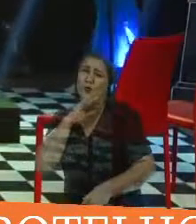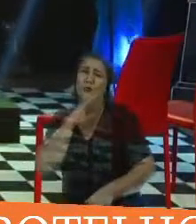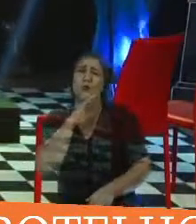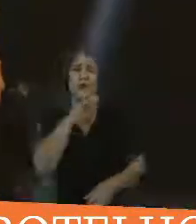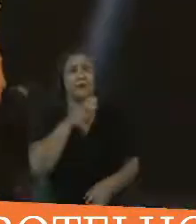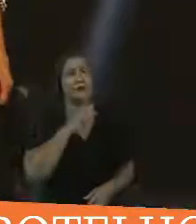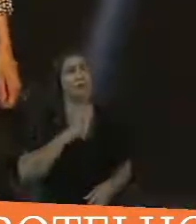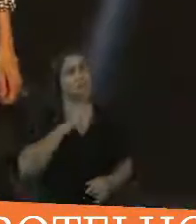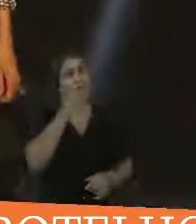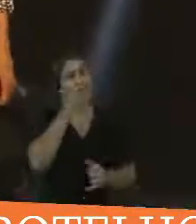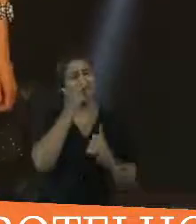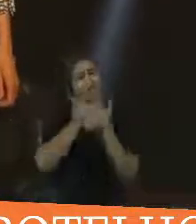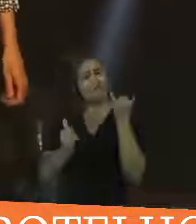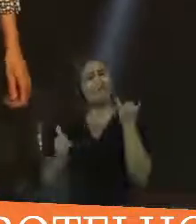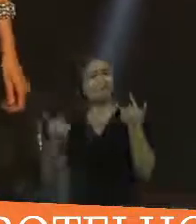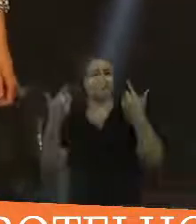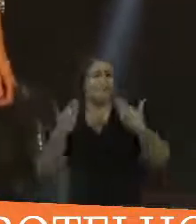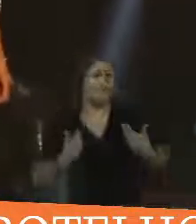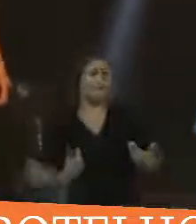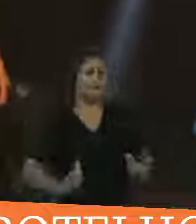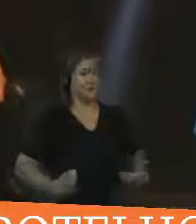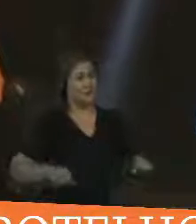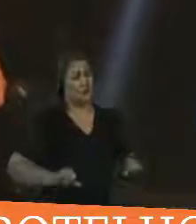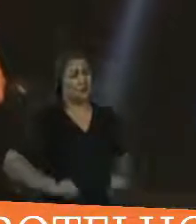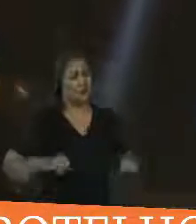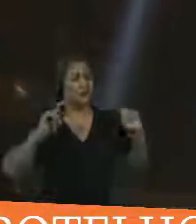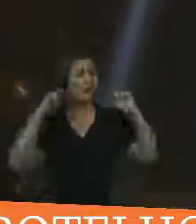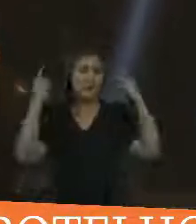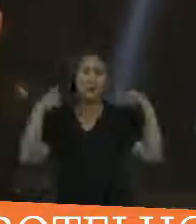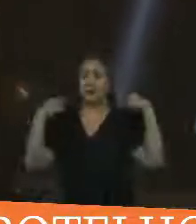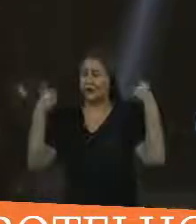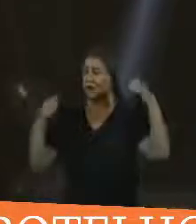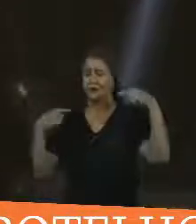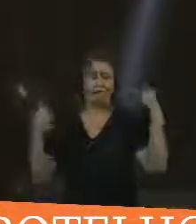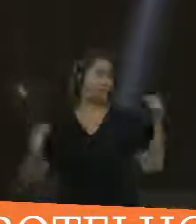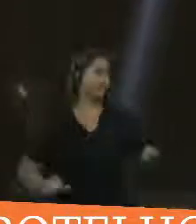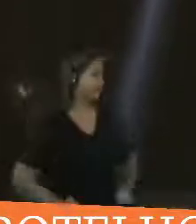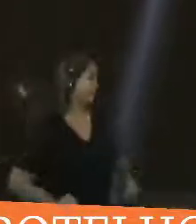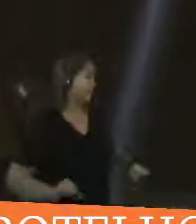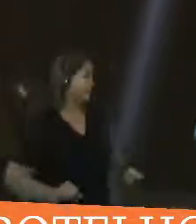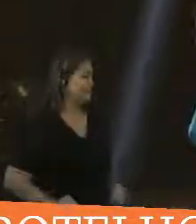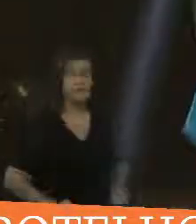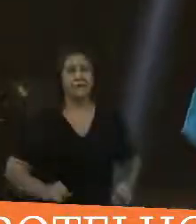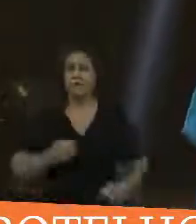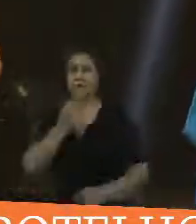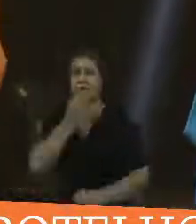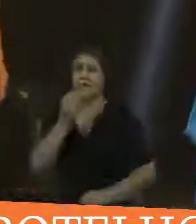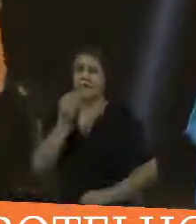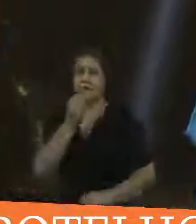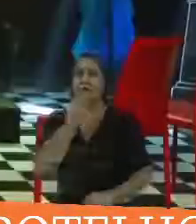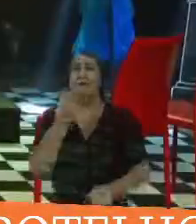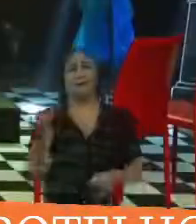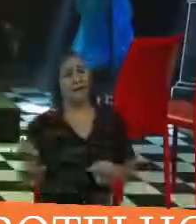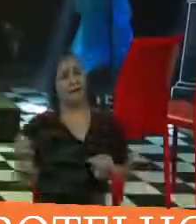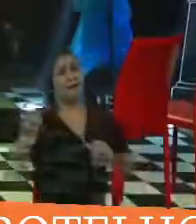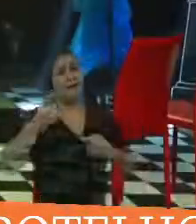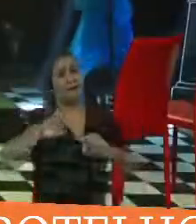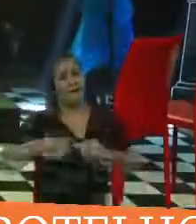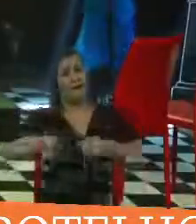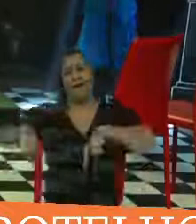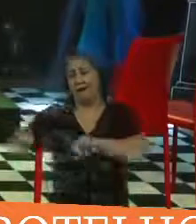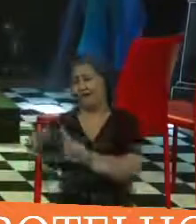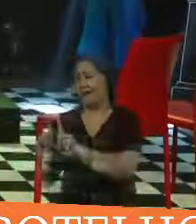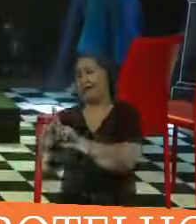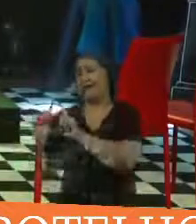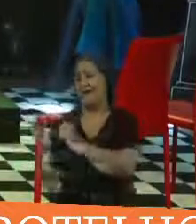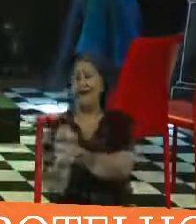tiro isso por mim, que vivo todo a sofrer. Ai, quem me dera voltar pros braços